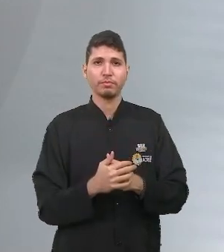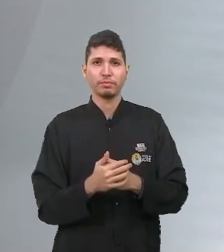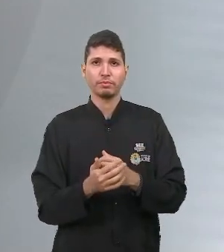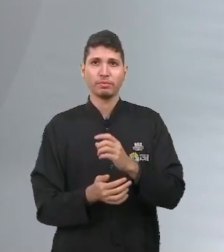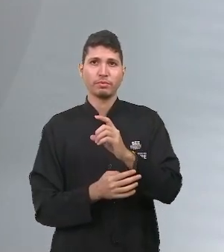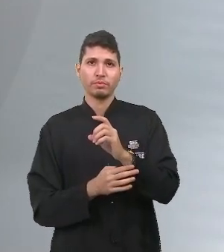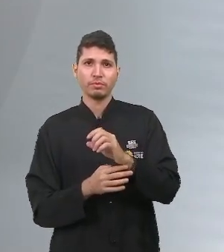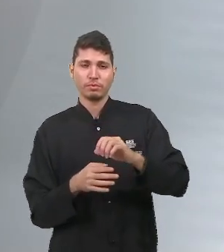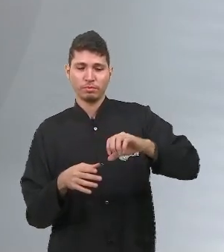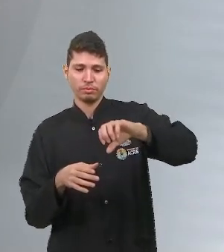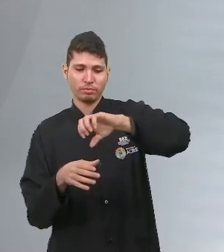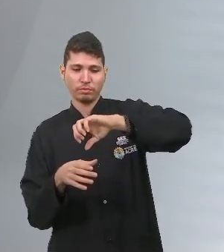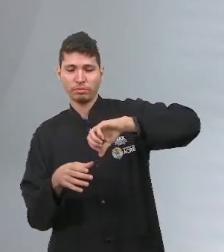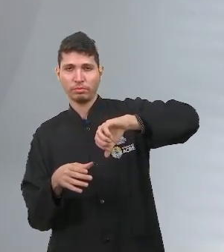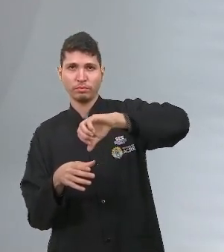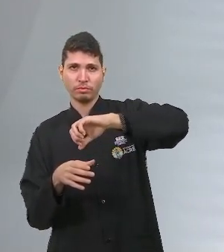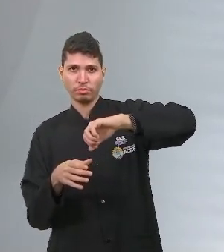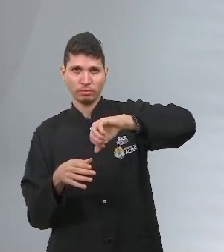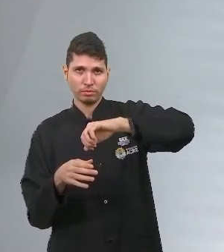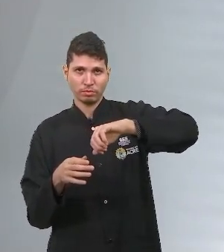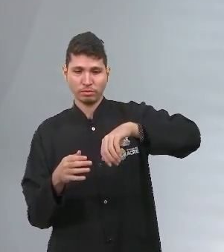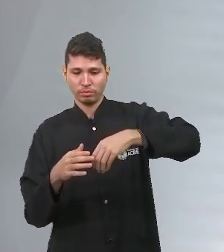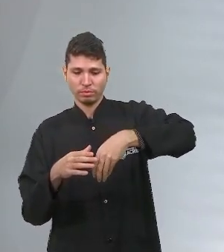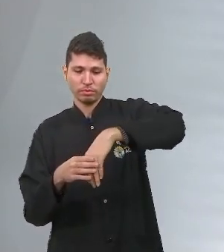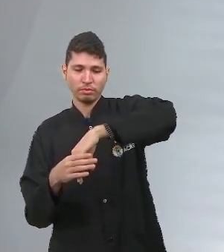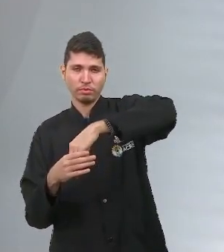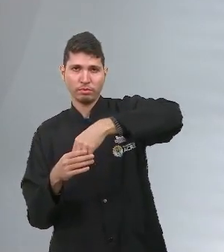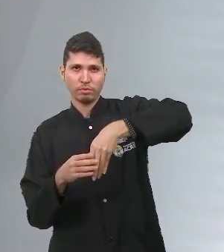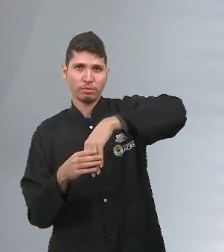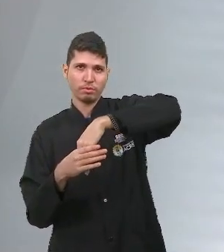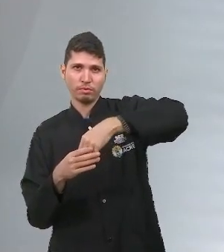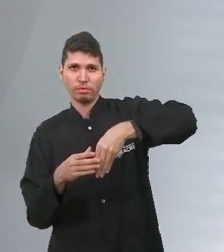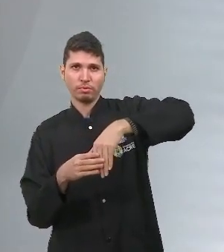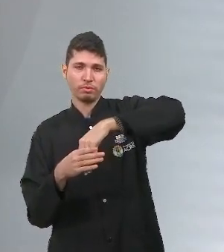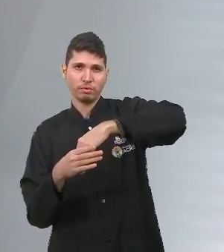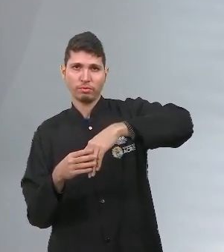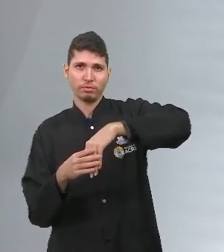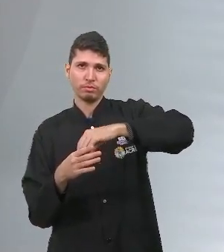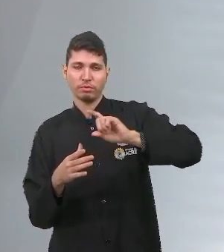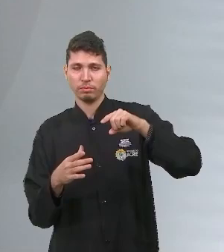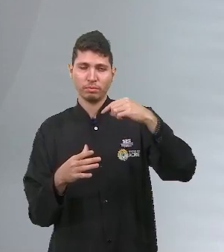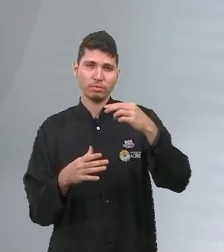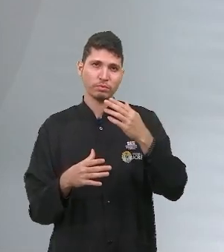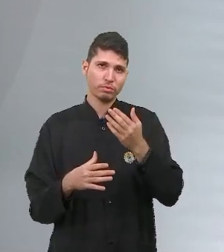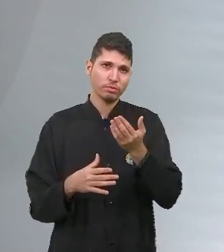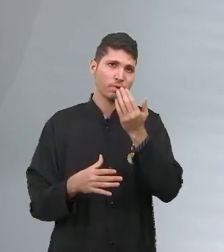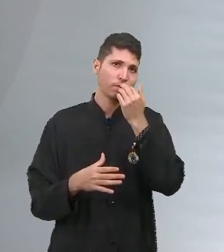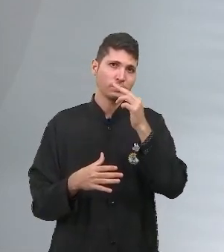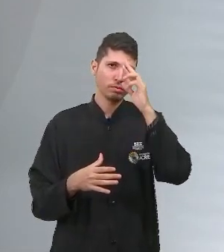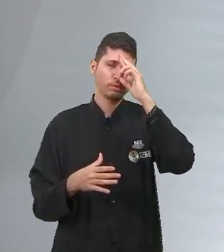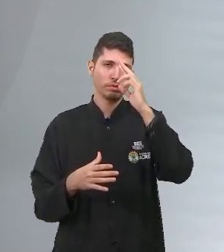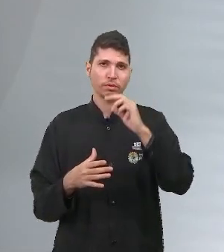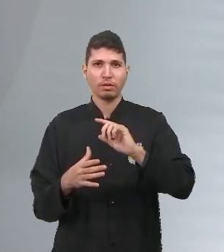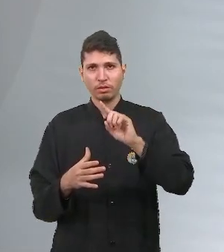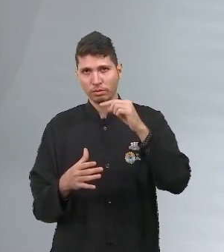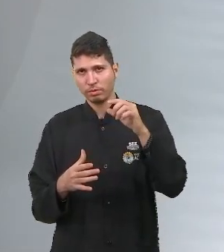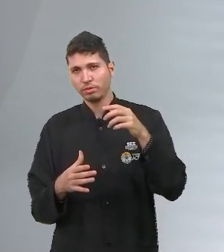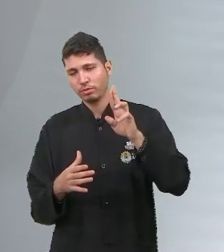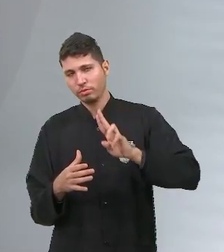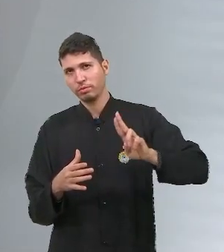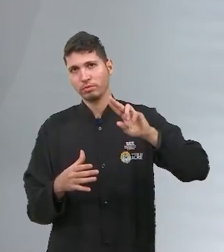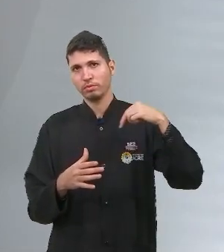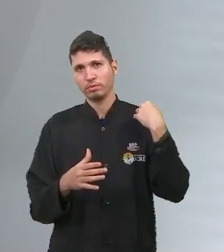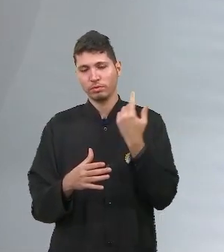fazendo aquela limpeza lá da louça de casa, depois do almoço, e aí, de repente, a gente passa um detergente. O que ele